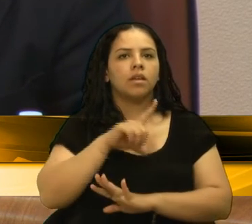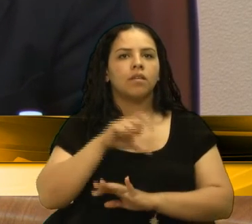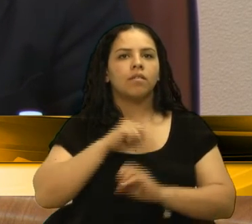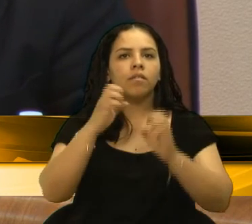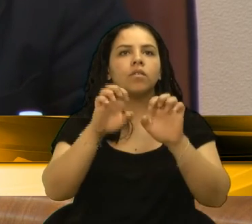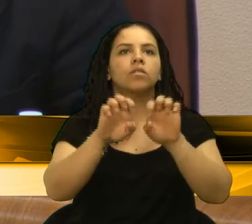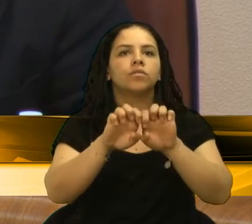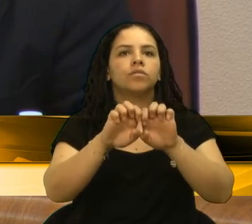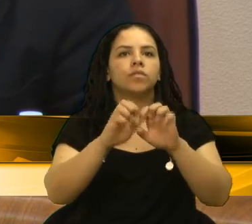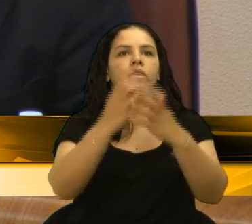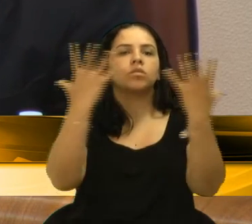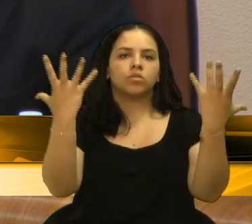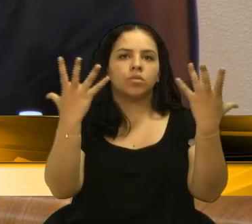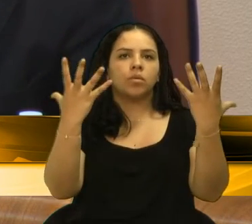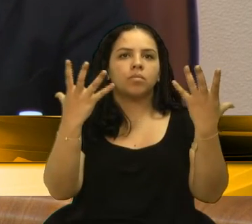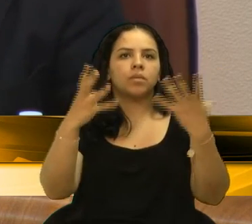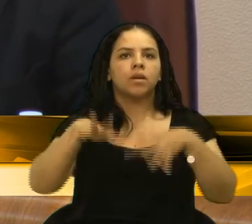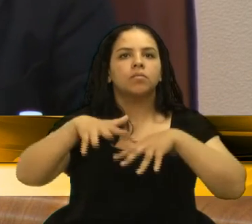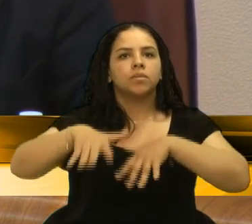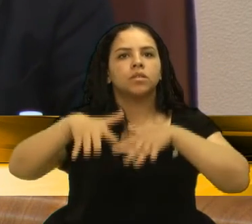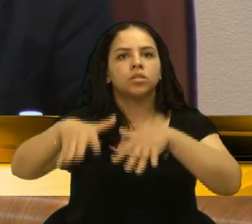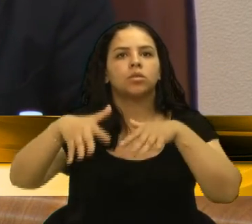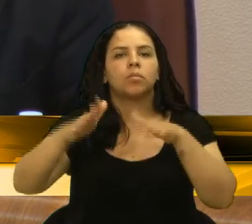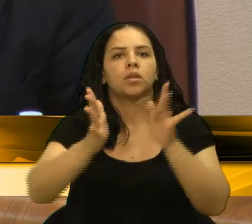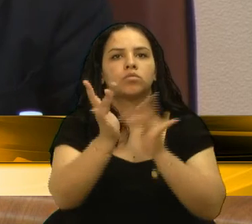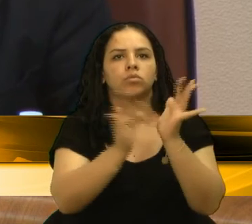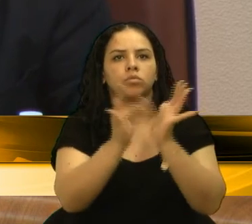para Jesus, teve o deferimento do município?